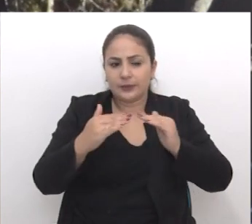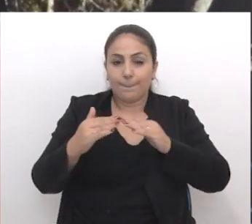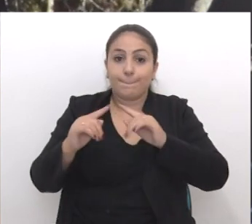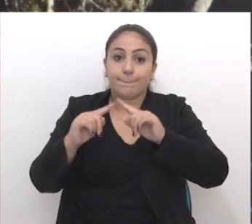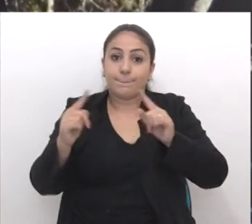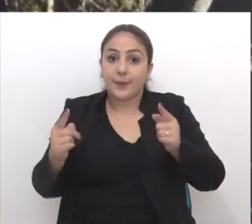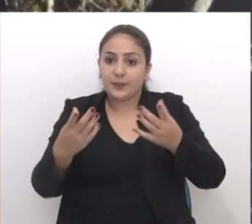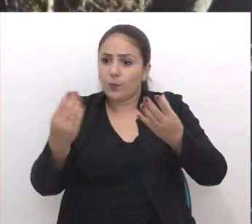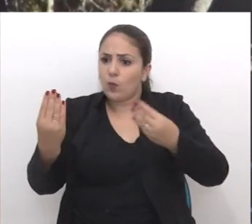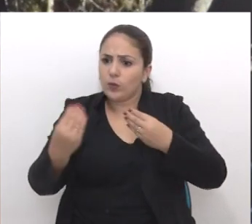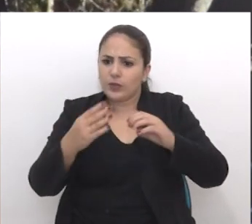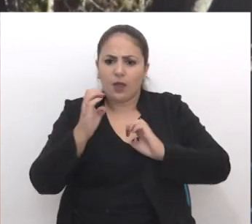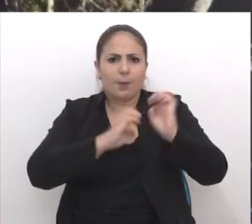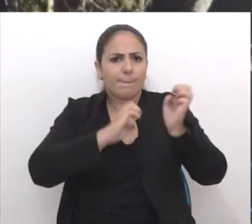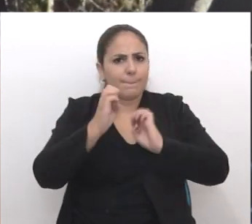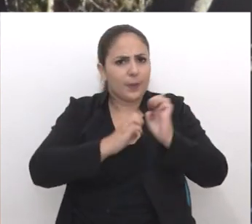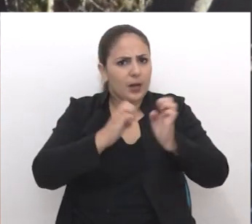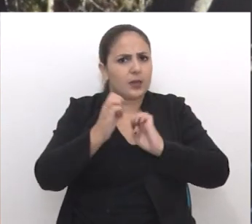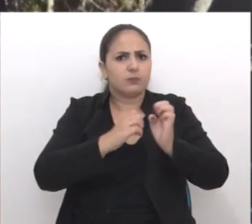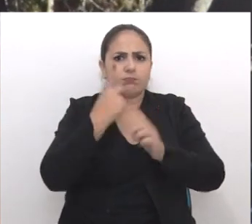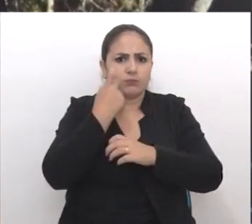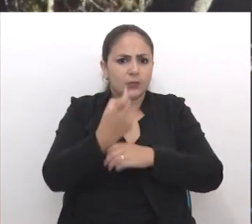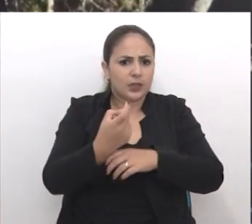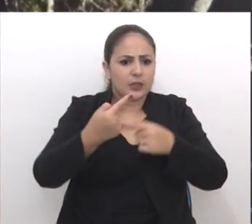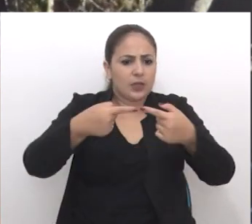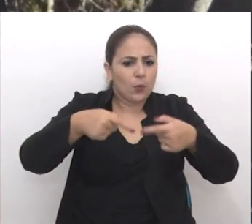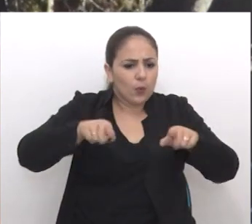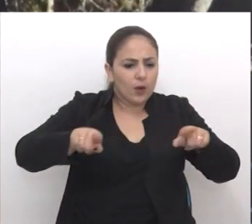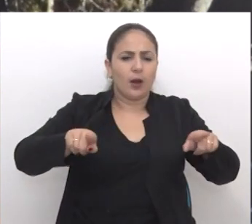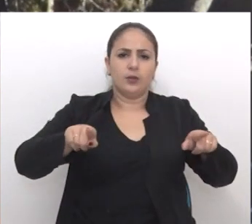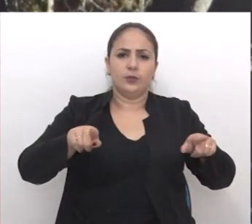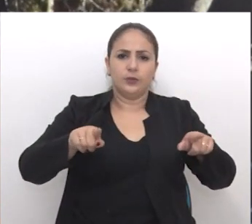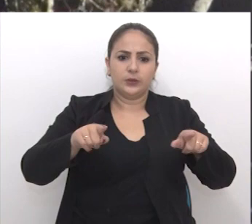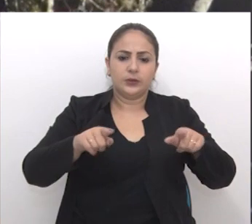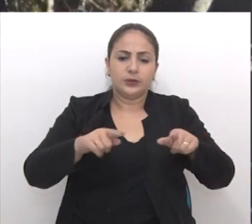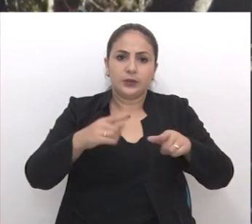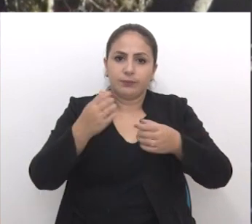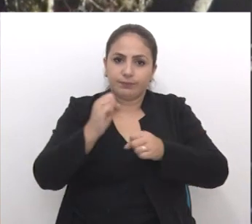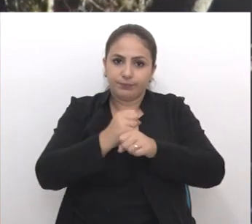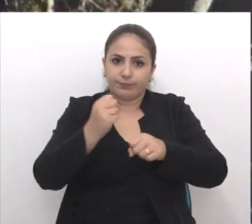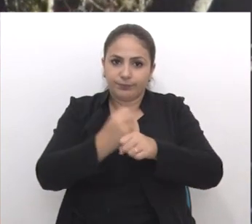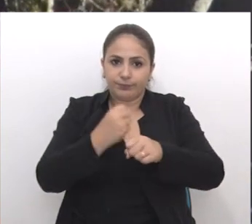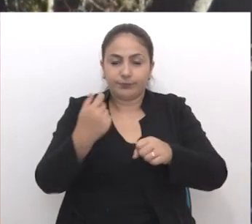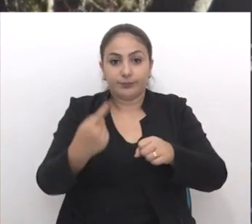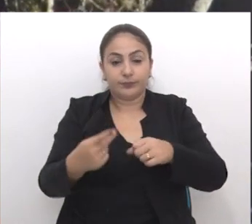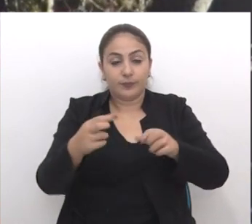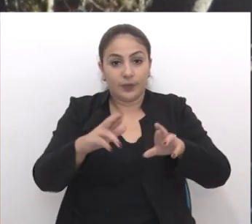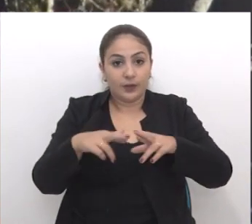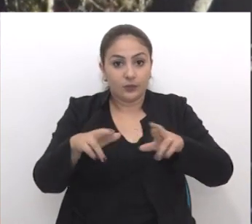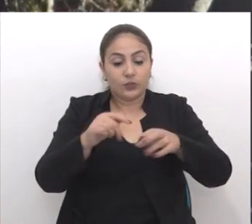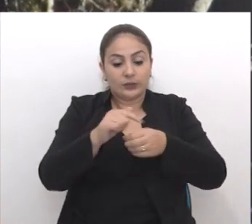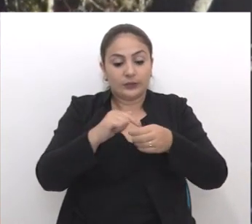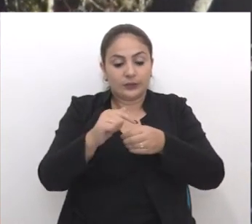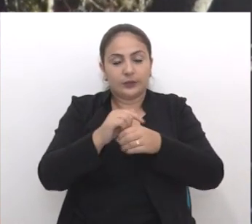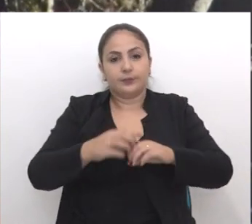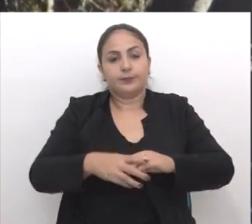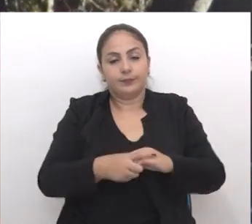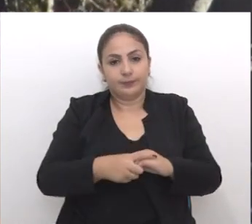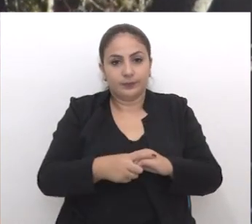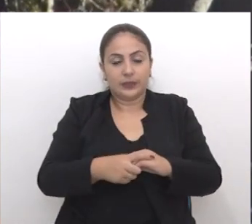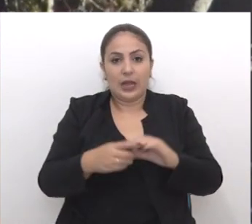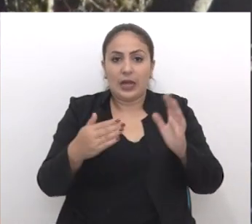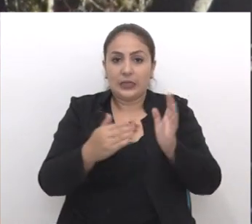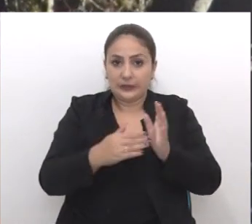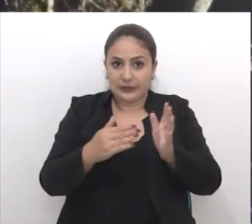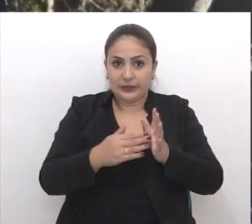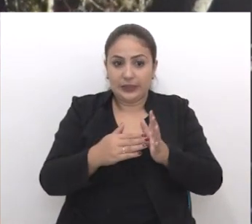porém muitos empreendimentos têm sido inaugurados, têm sido construídos naquela região da cidade.